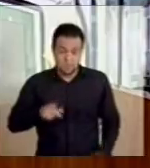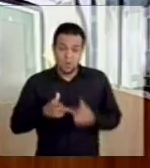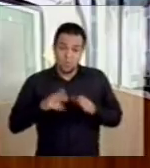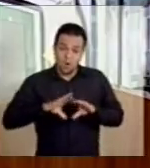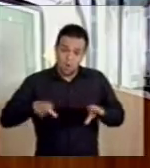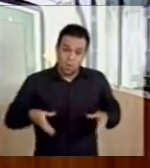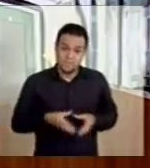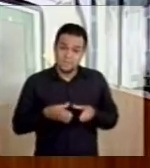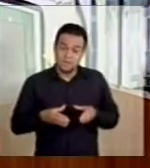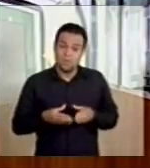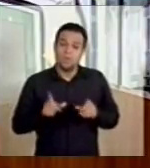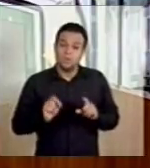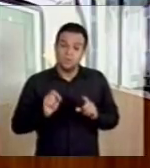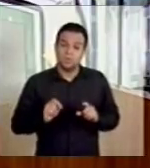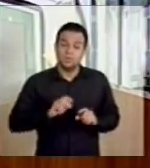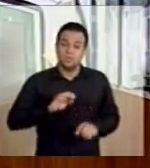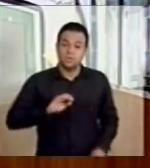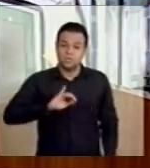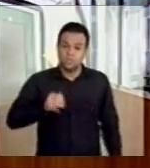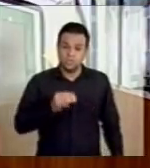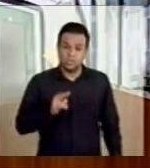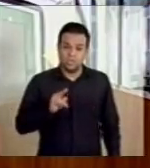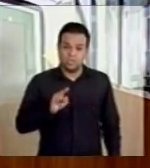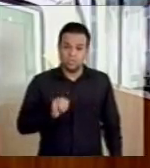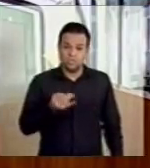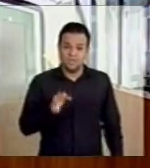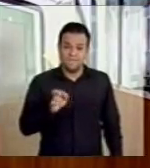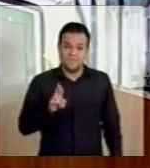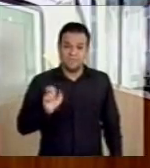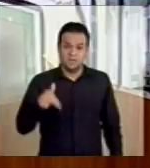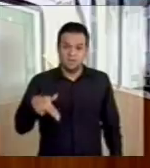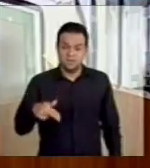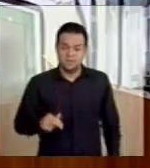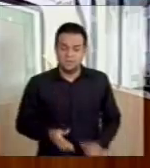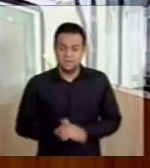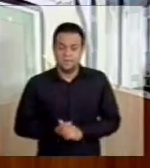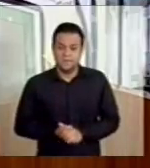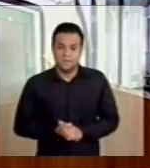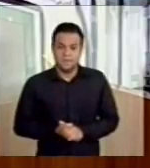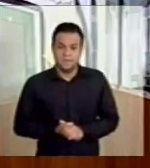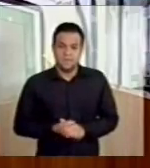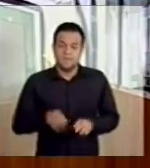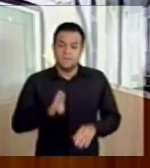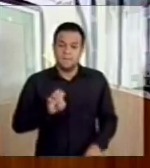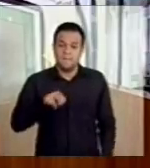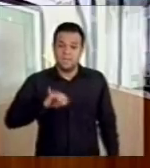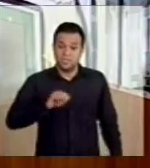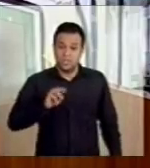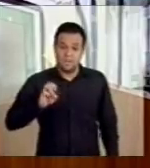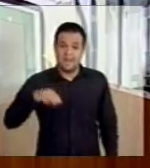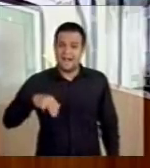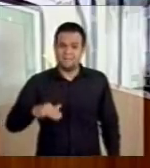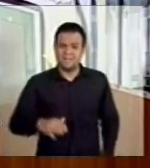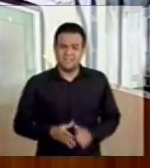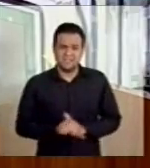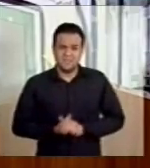comissão constituída por Jefferson, foi seu principal autor, John Adams, Benjamin Franklin, Robert